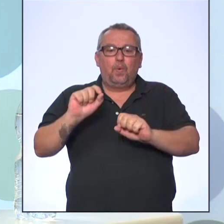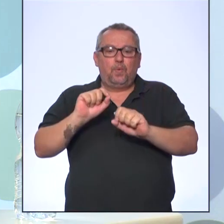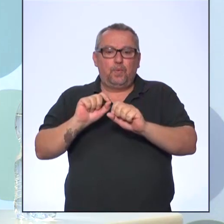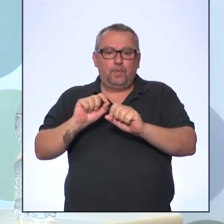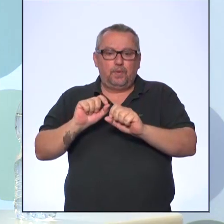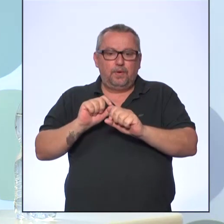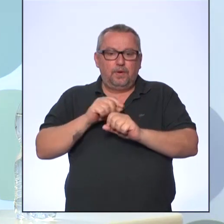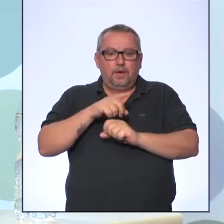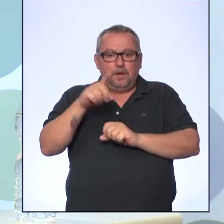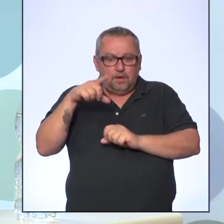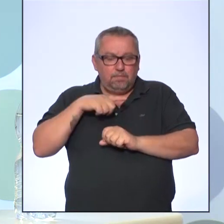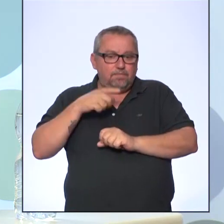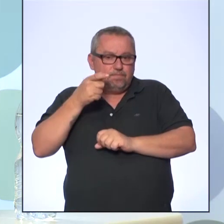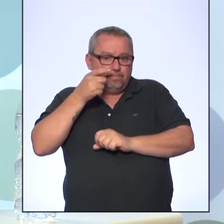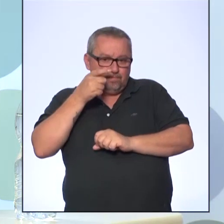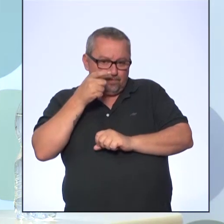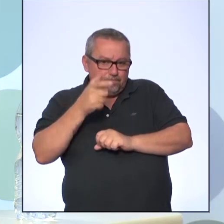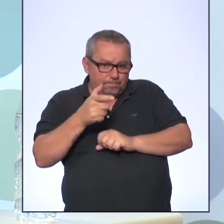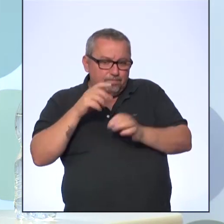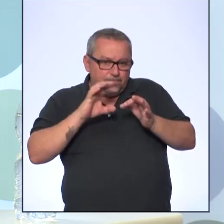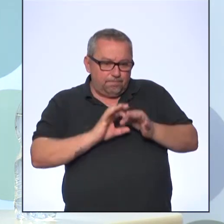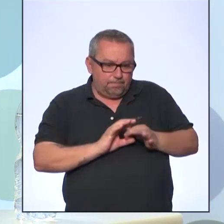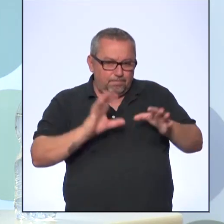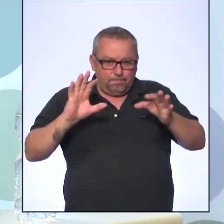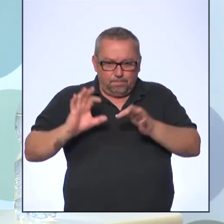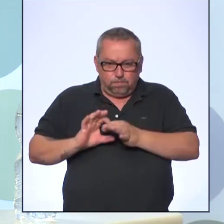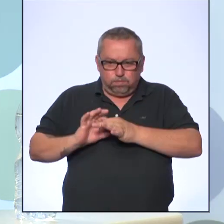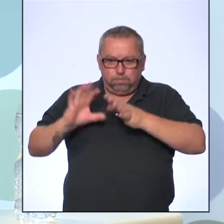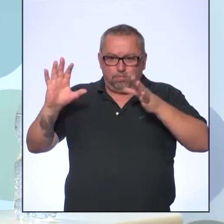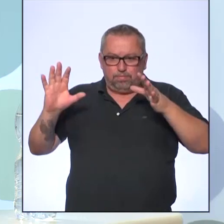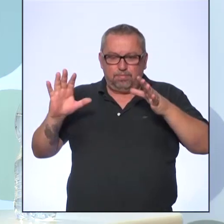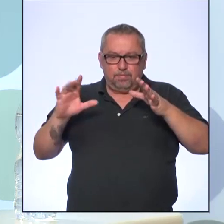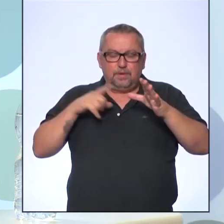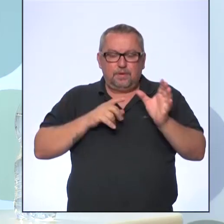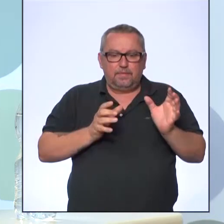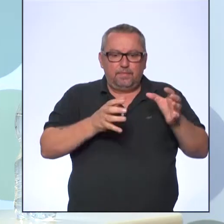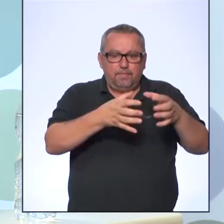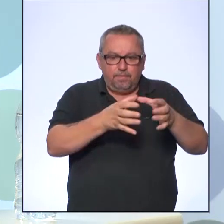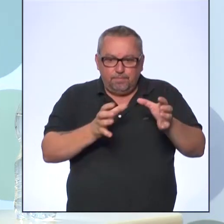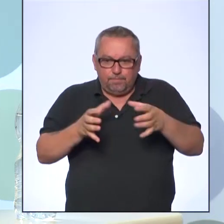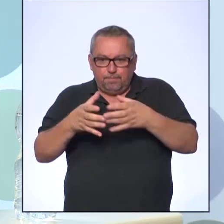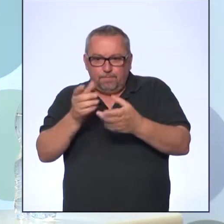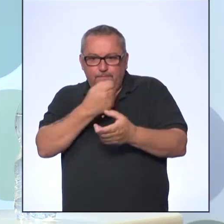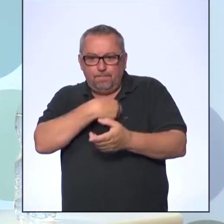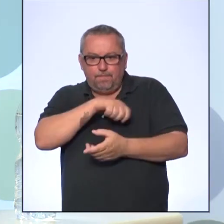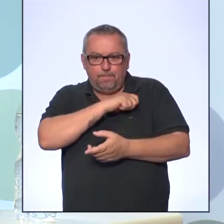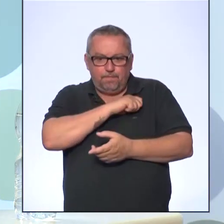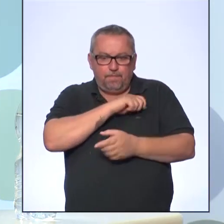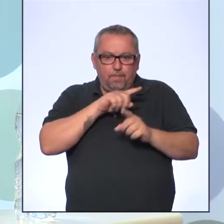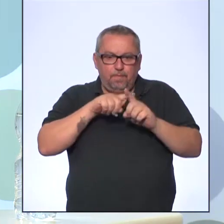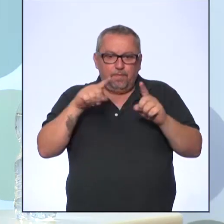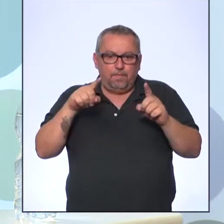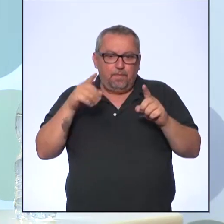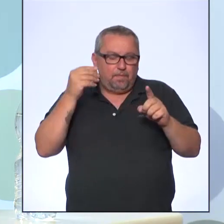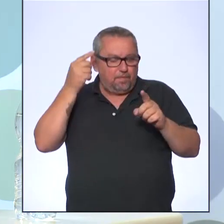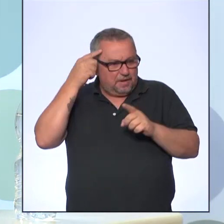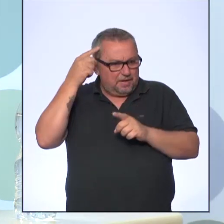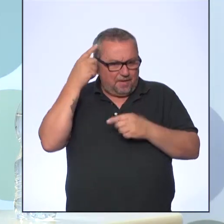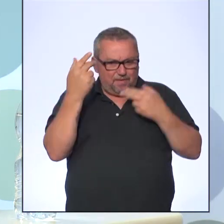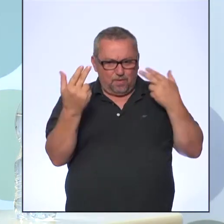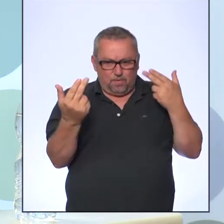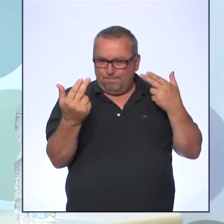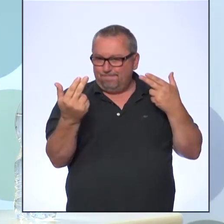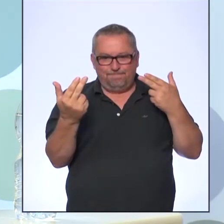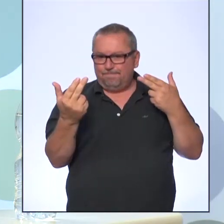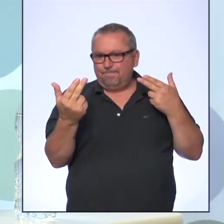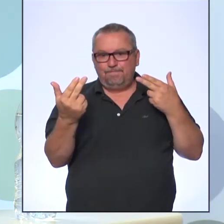eles estavam interessados nas independências aqui dessas colônias espanholas, mas nem todos pensavam da mesma